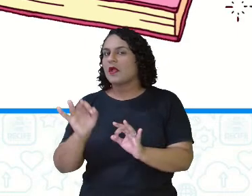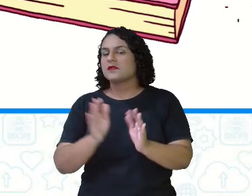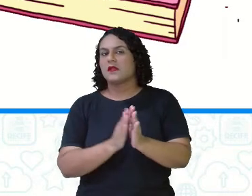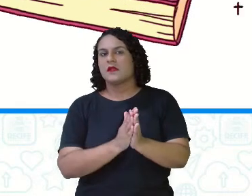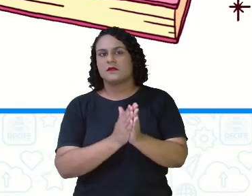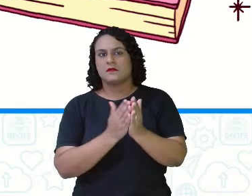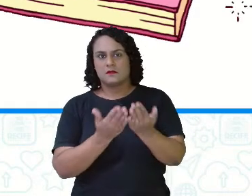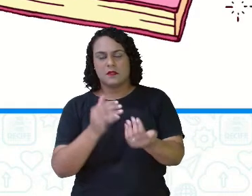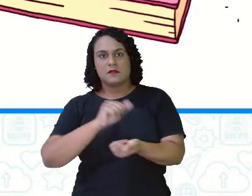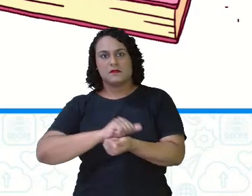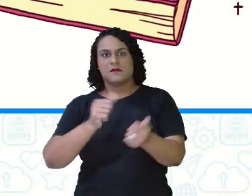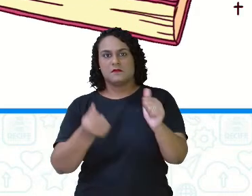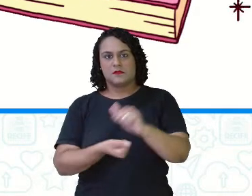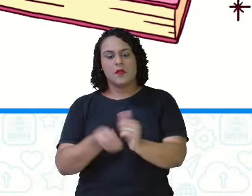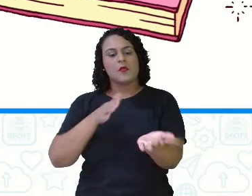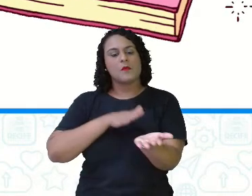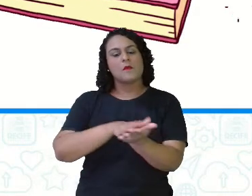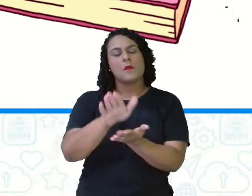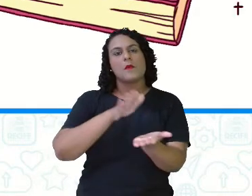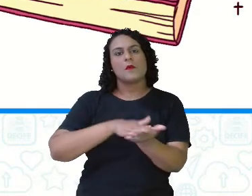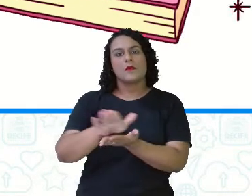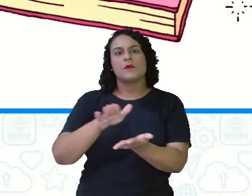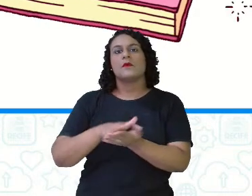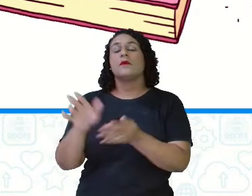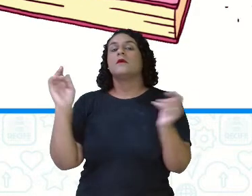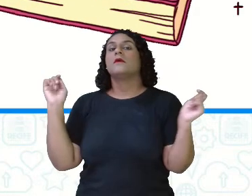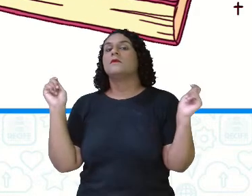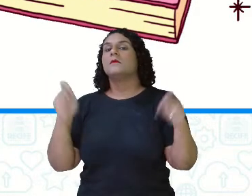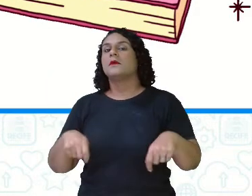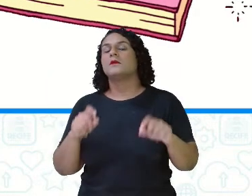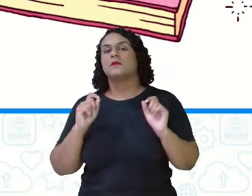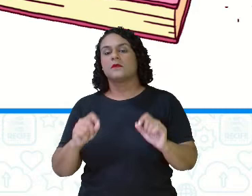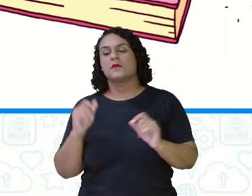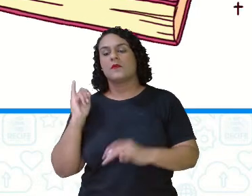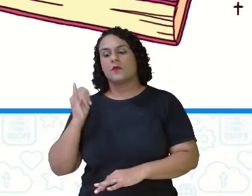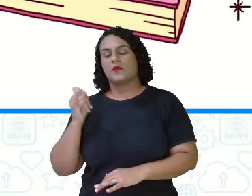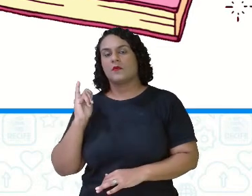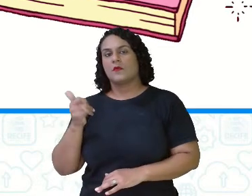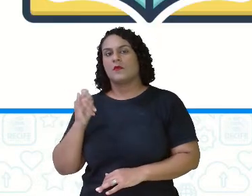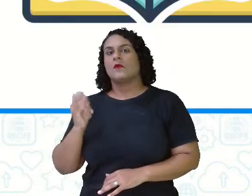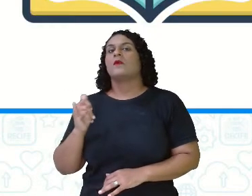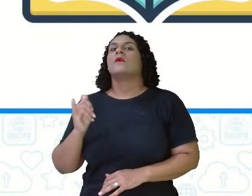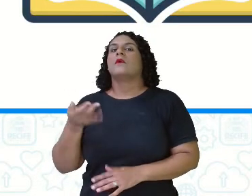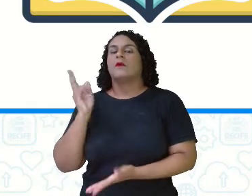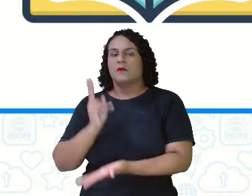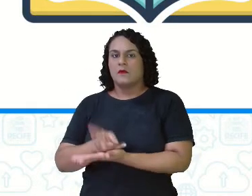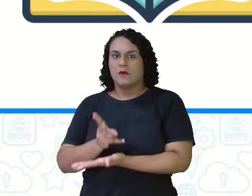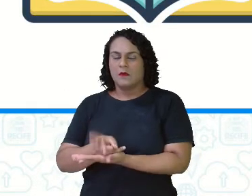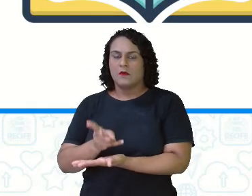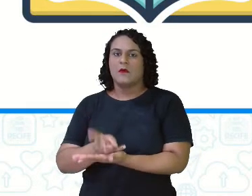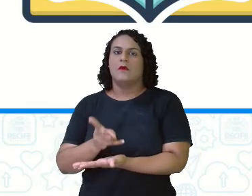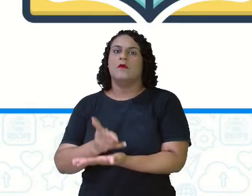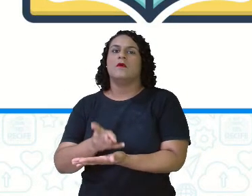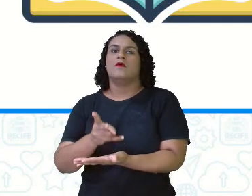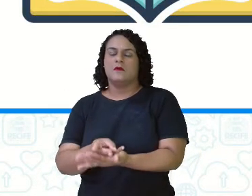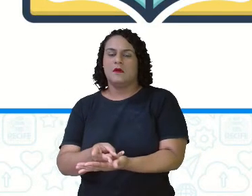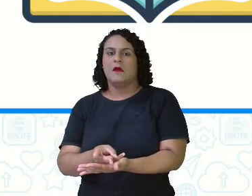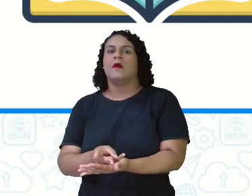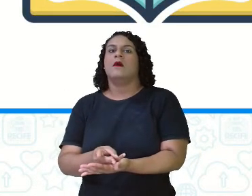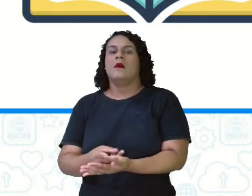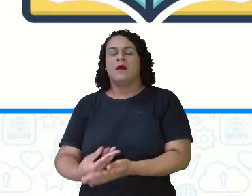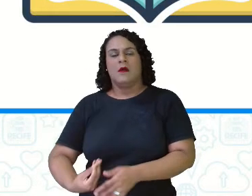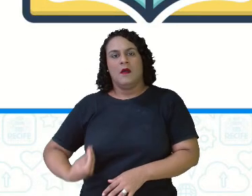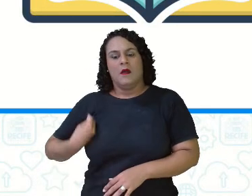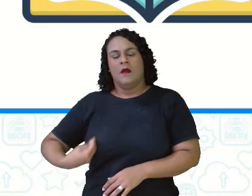adaptando-se ao formato impresso. Isso permitiu que os contos permanecessem válidos ao longo da história. Outro